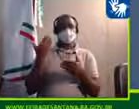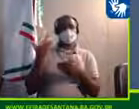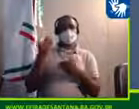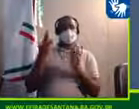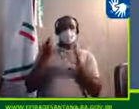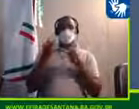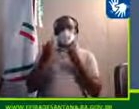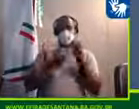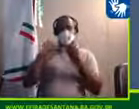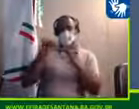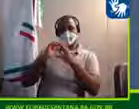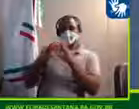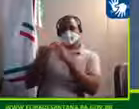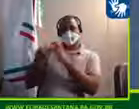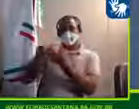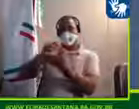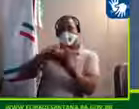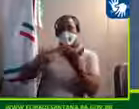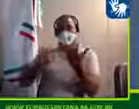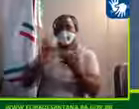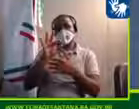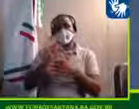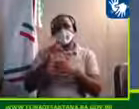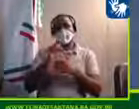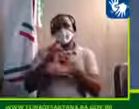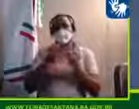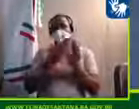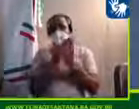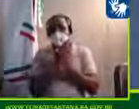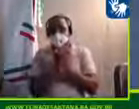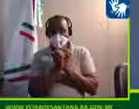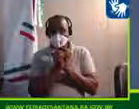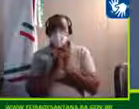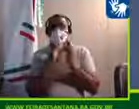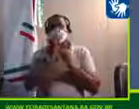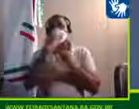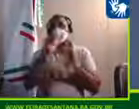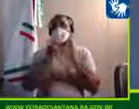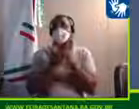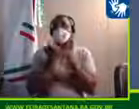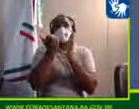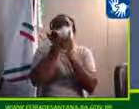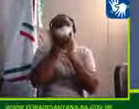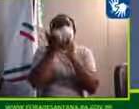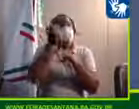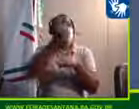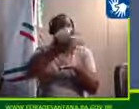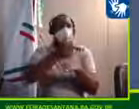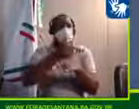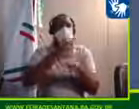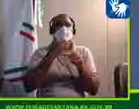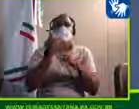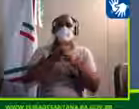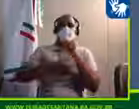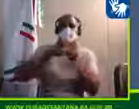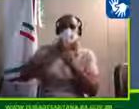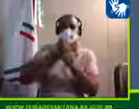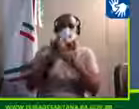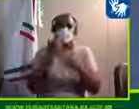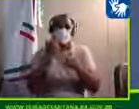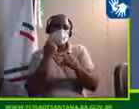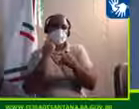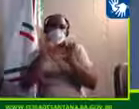que é mandar recurso para a feira, tomara que ele mande o que eu mandei, porque eu já mandei muito mais recurso do que ele. Ele está no primeiro ano, mas ele ainda tem tempo